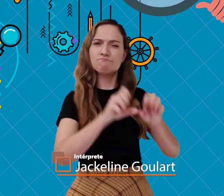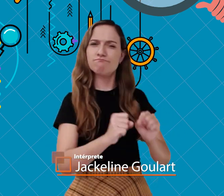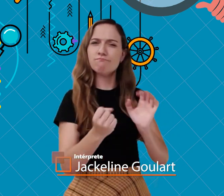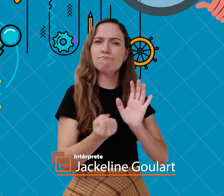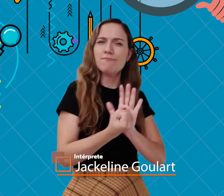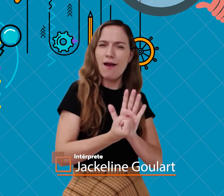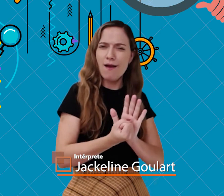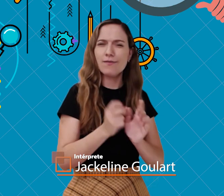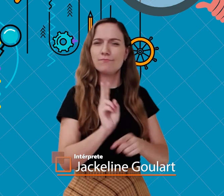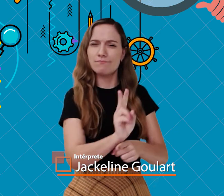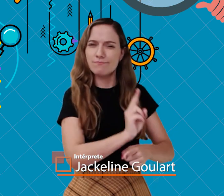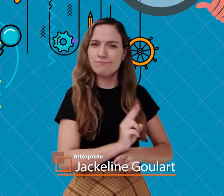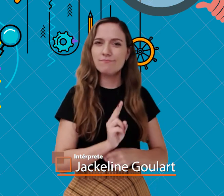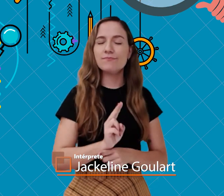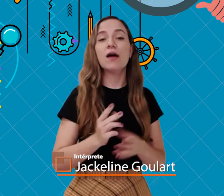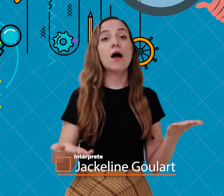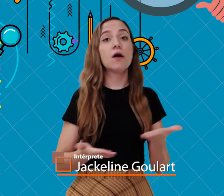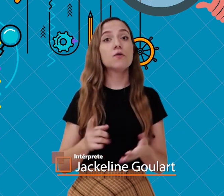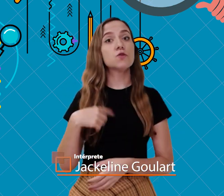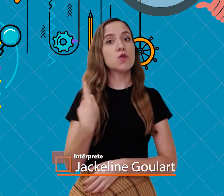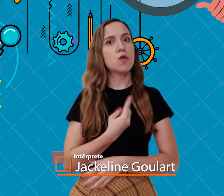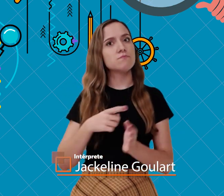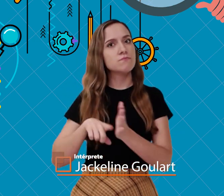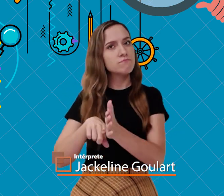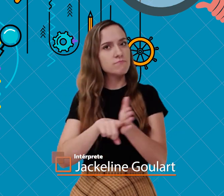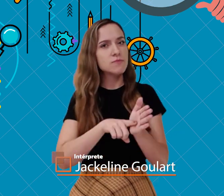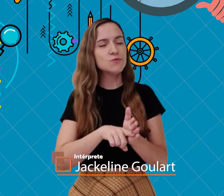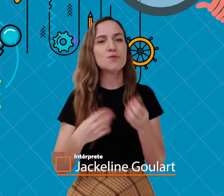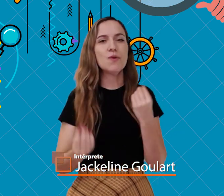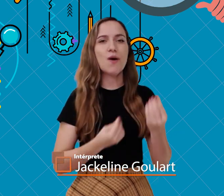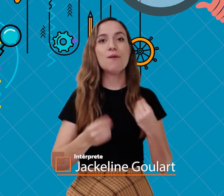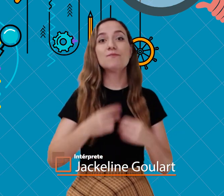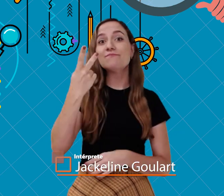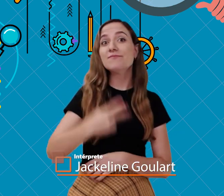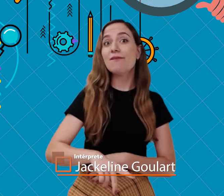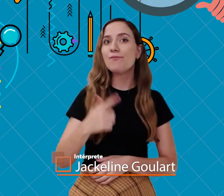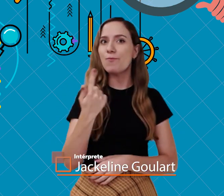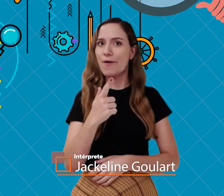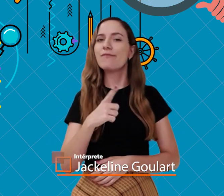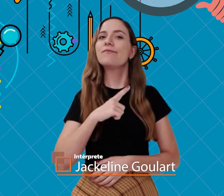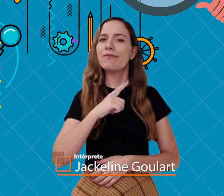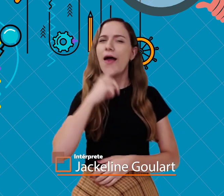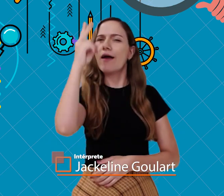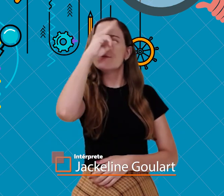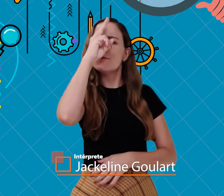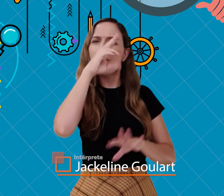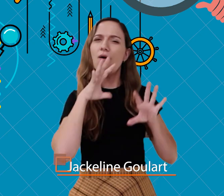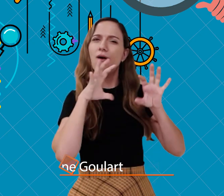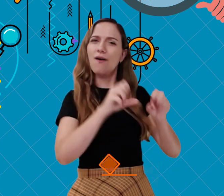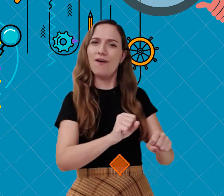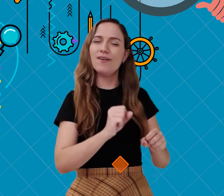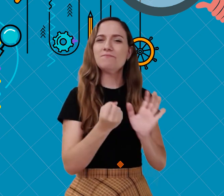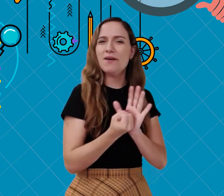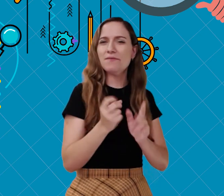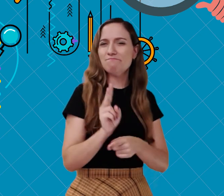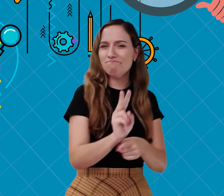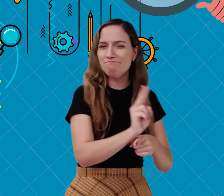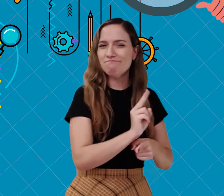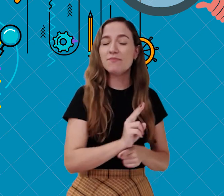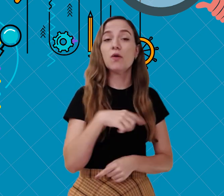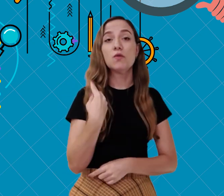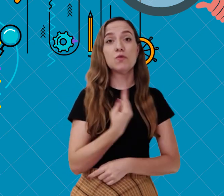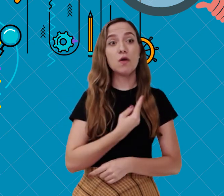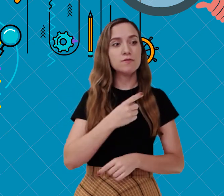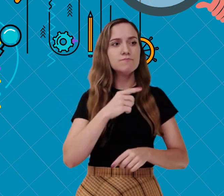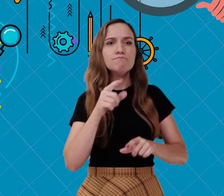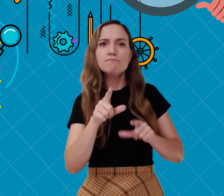vamos fazer uma pesquisa sobre os patrimônios históricos de Goiânia, para montar um painel com as imagens e